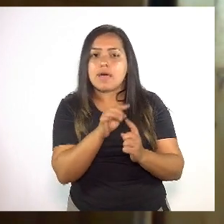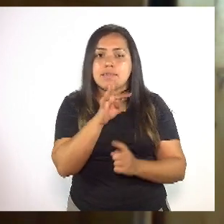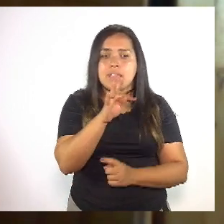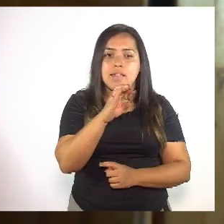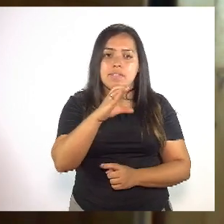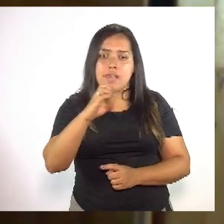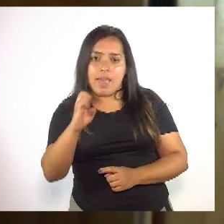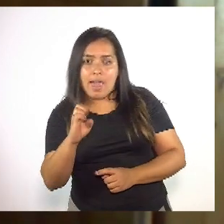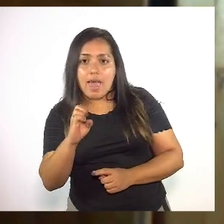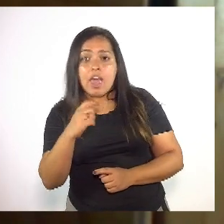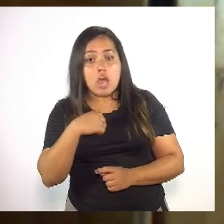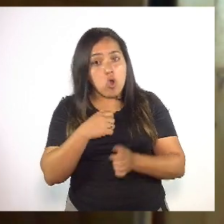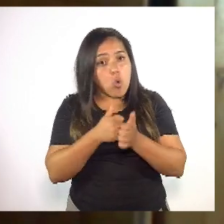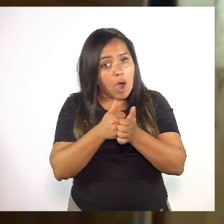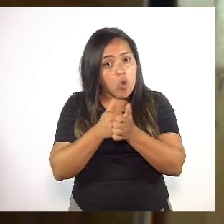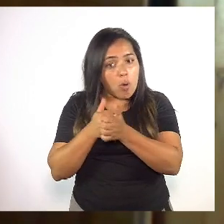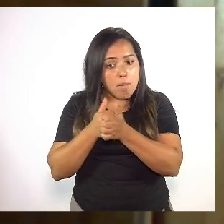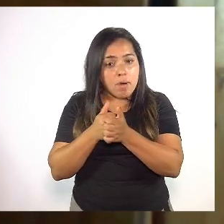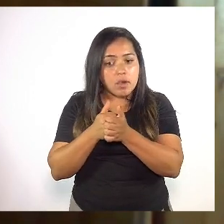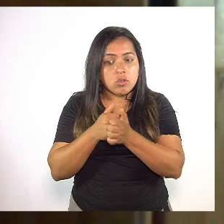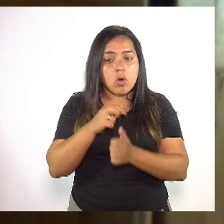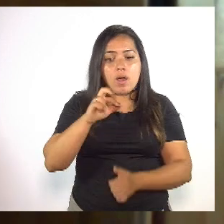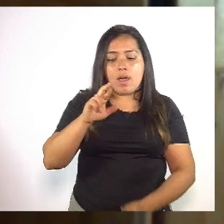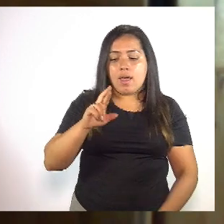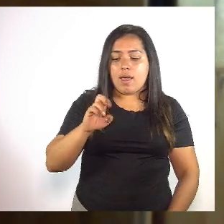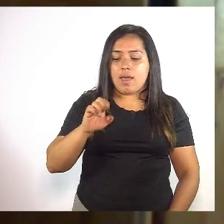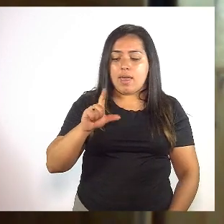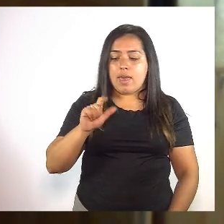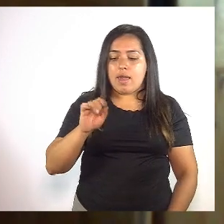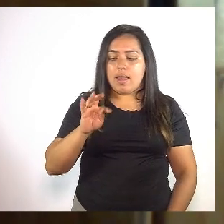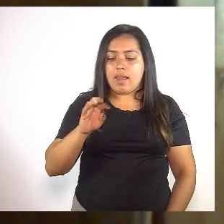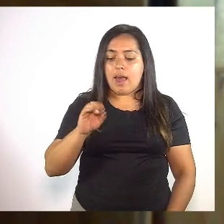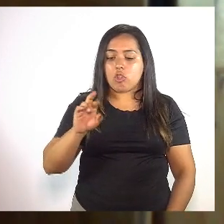eu acompanho o relator.